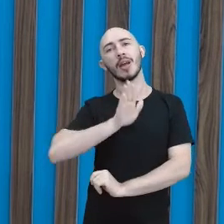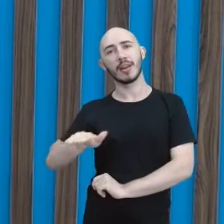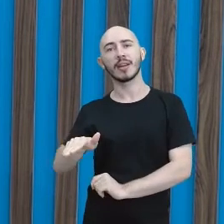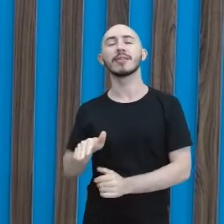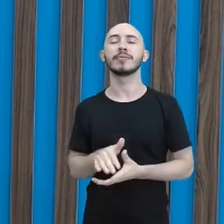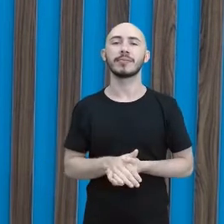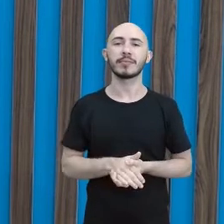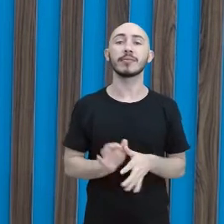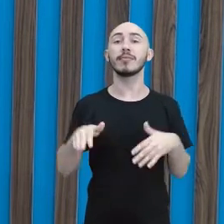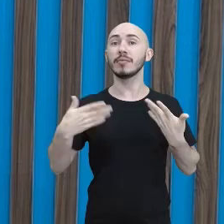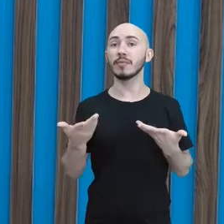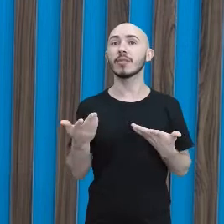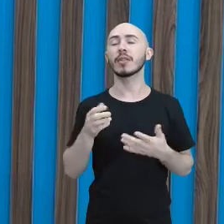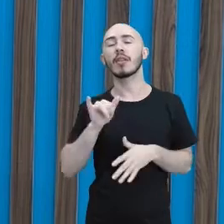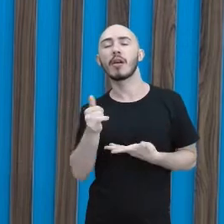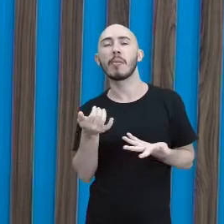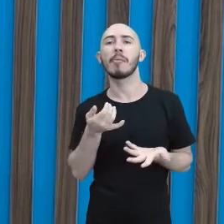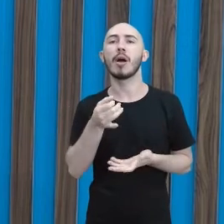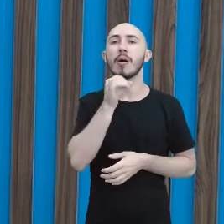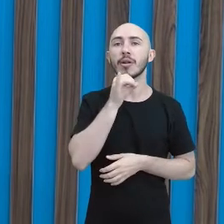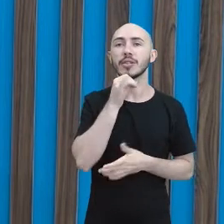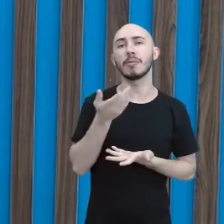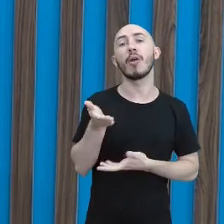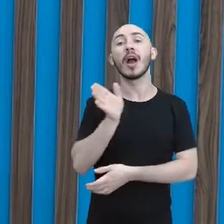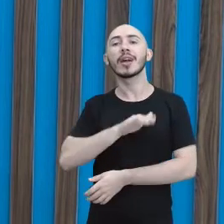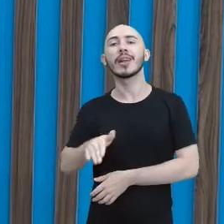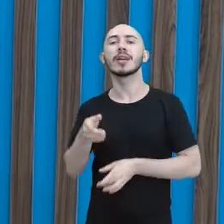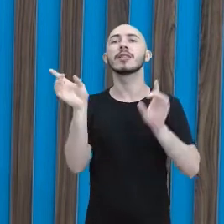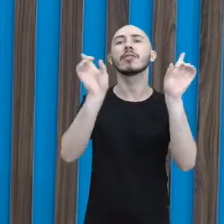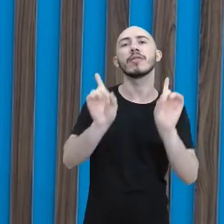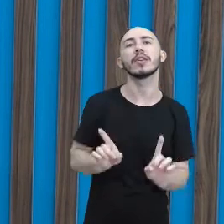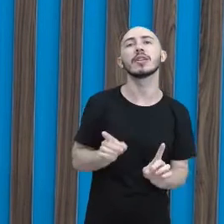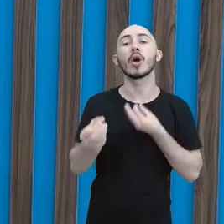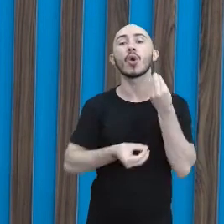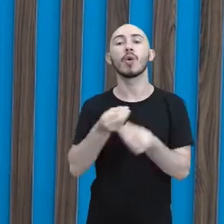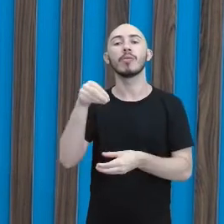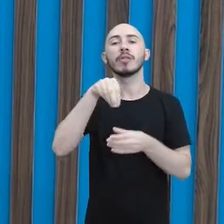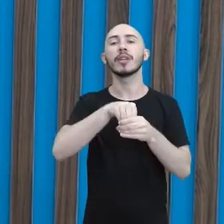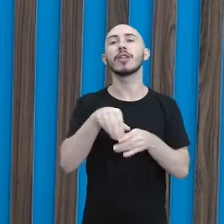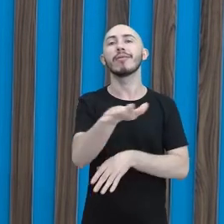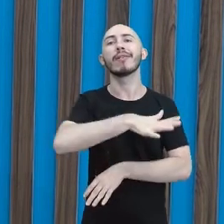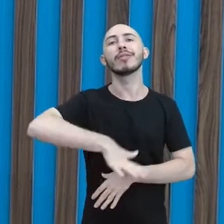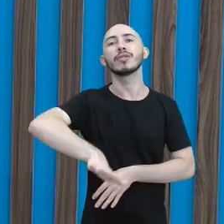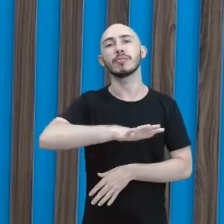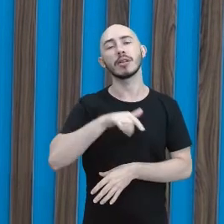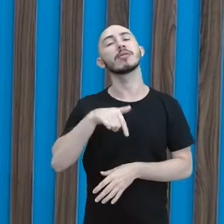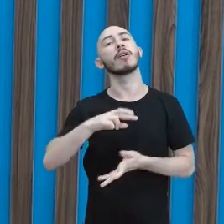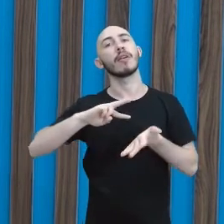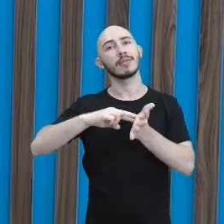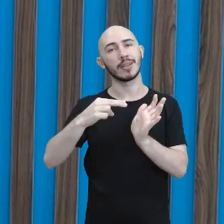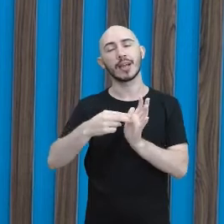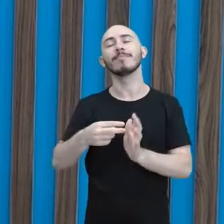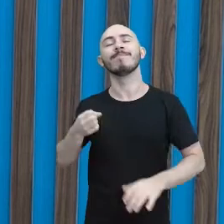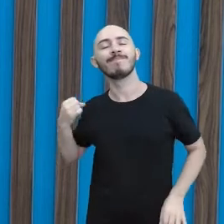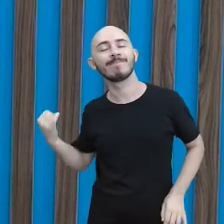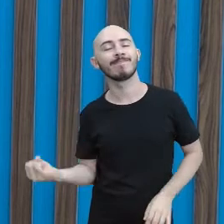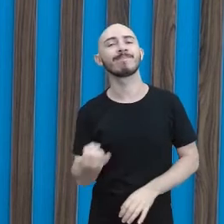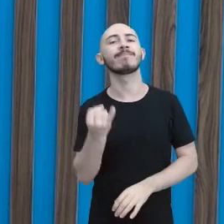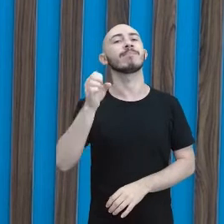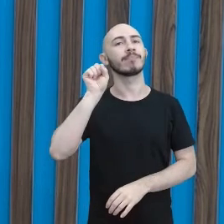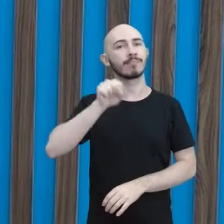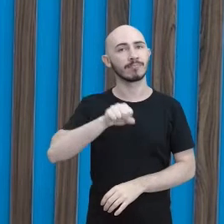ver aí uma criança com deficiência nesse espaço? Ora, esse espaço é um espaço realmente bastante significativo,